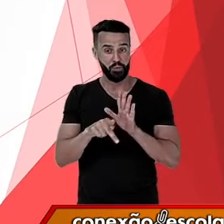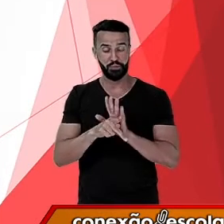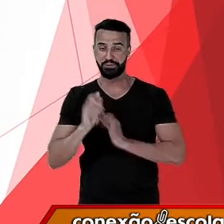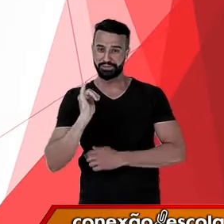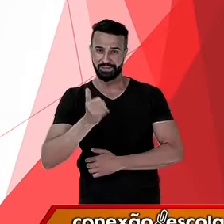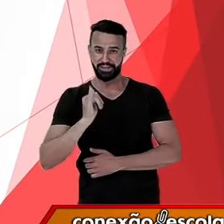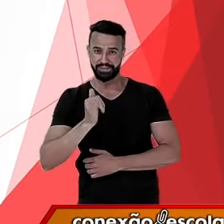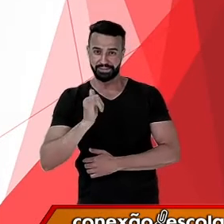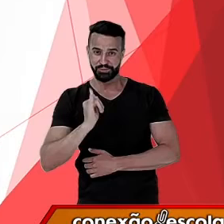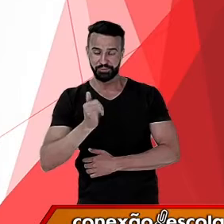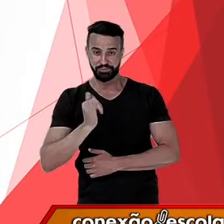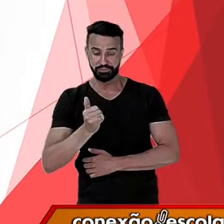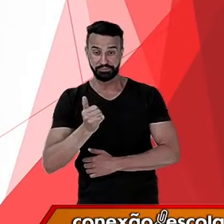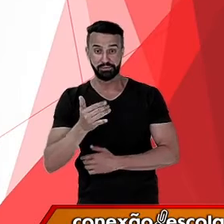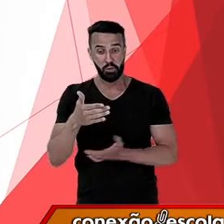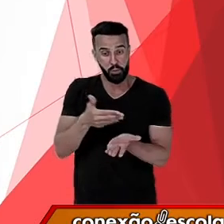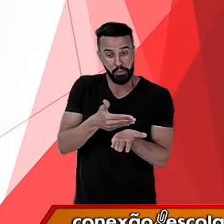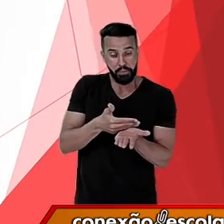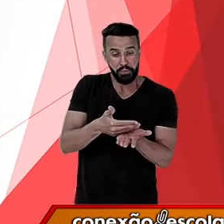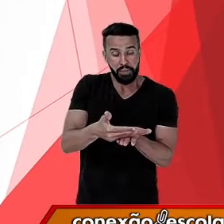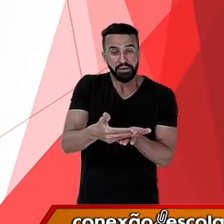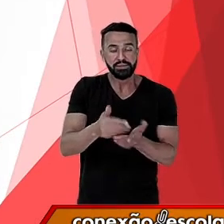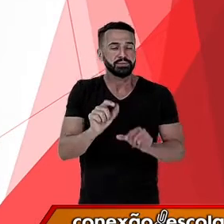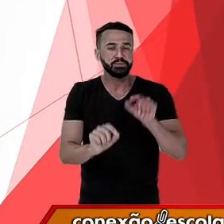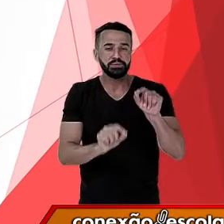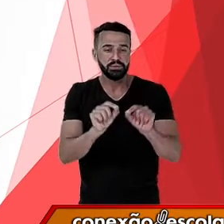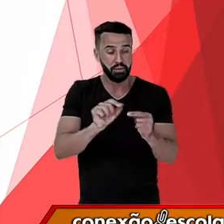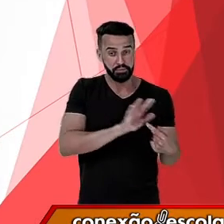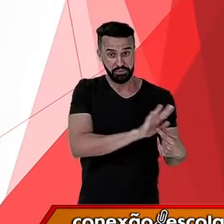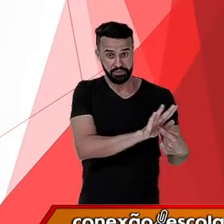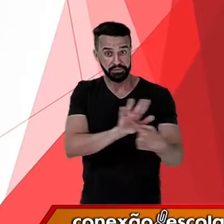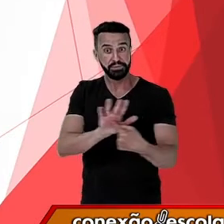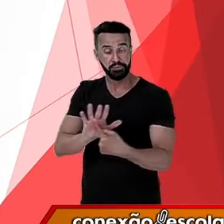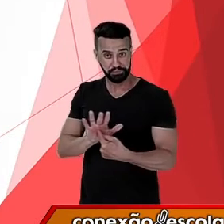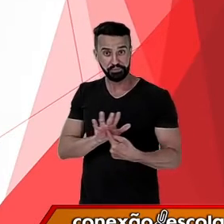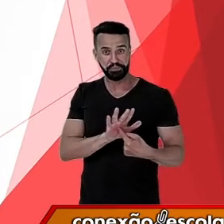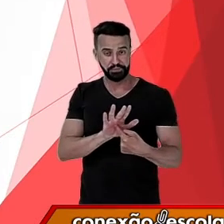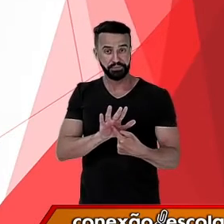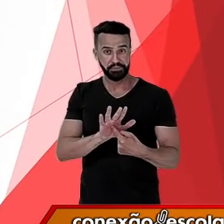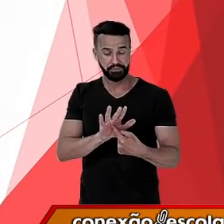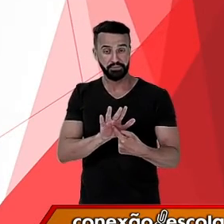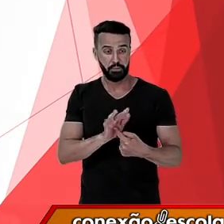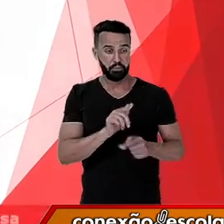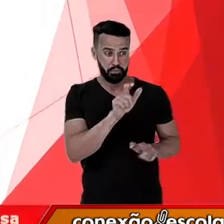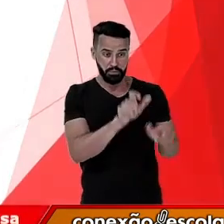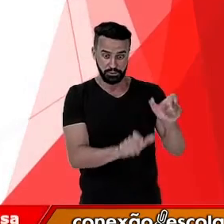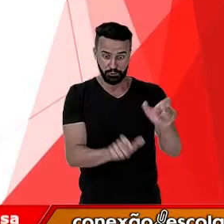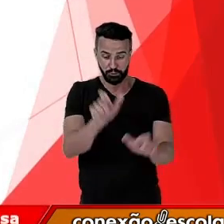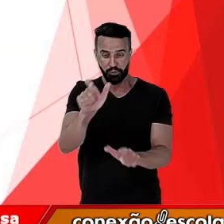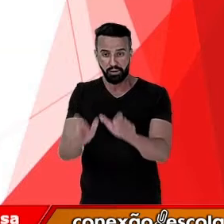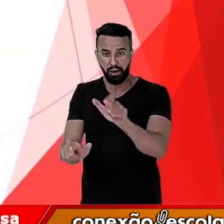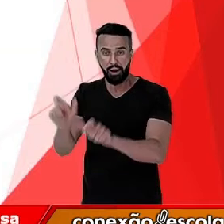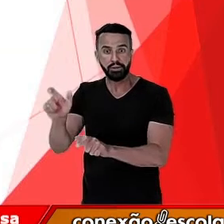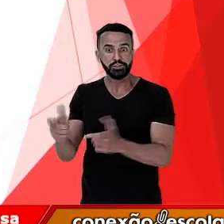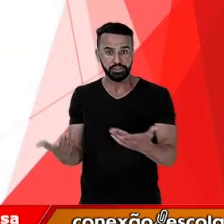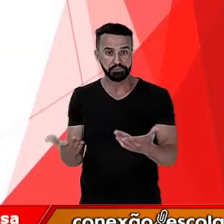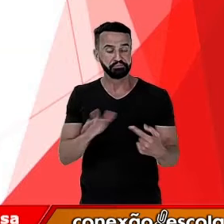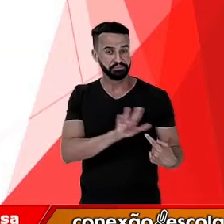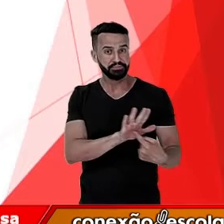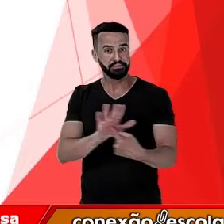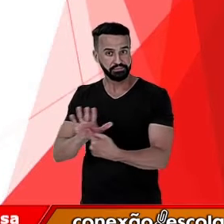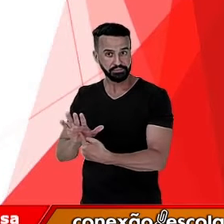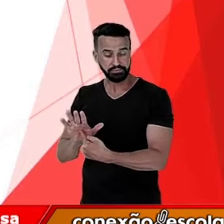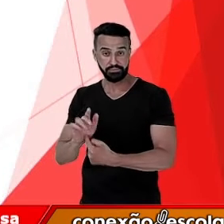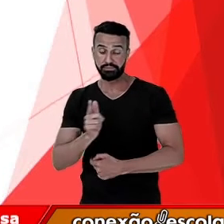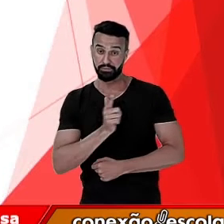Ele inicia-se, então, com a apresentação, isso geralmente, das personagens que vivem